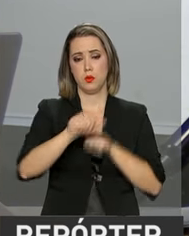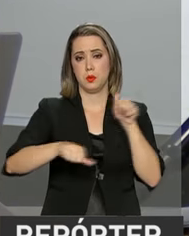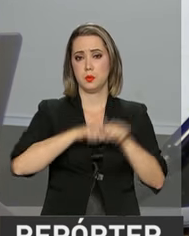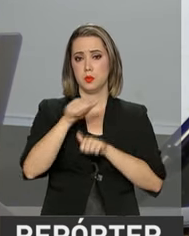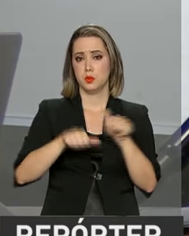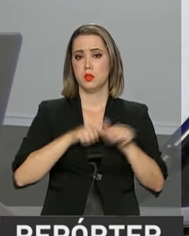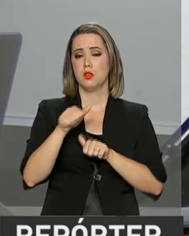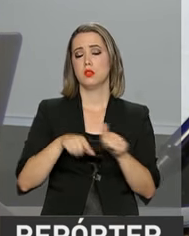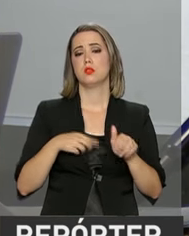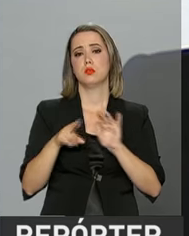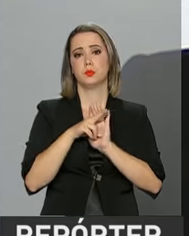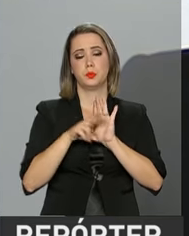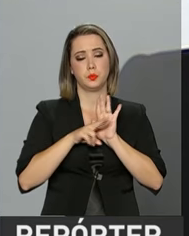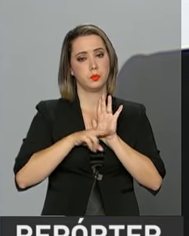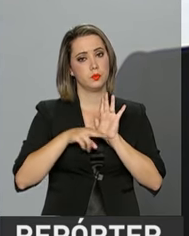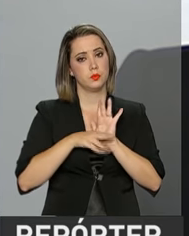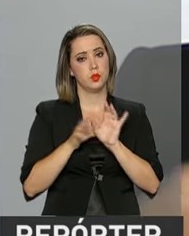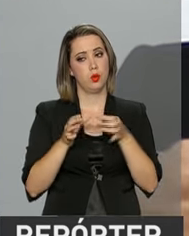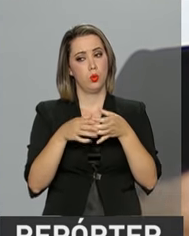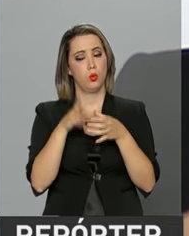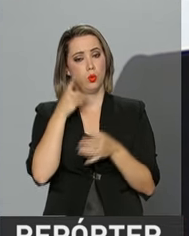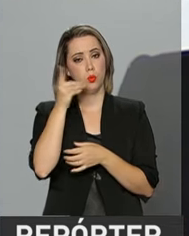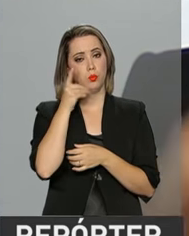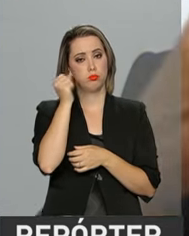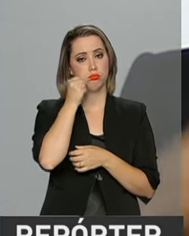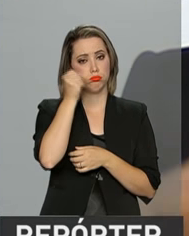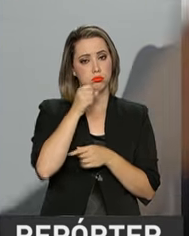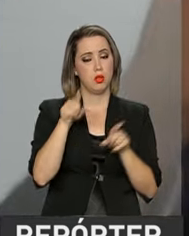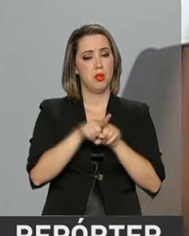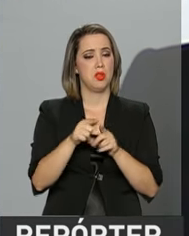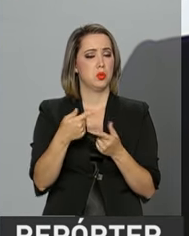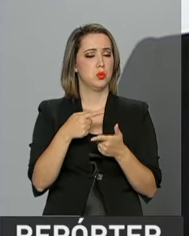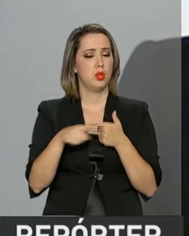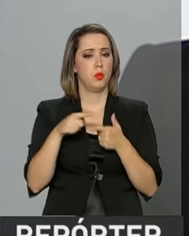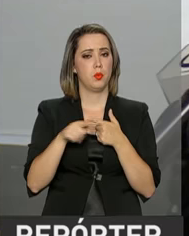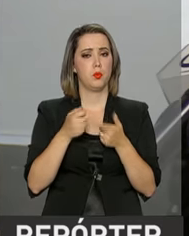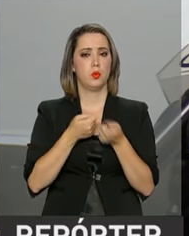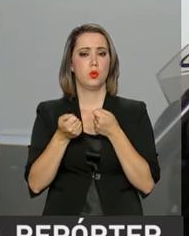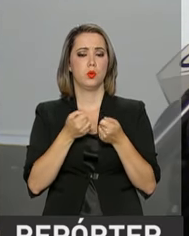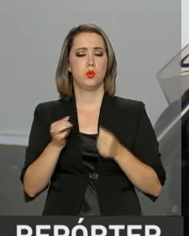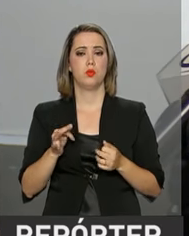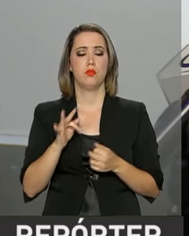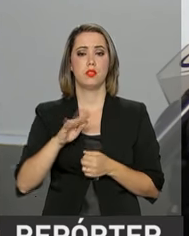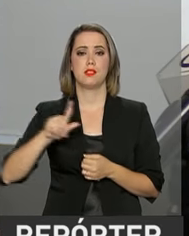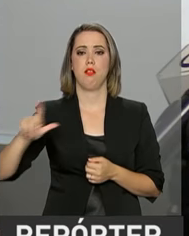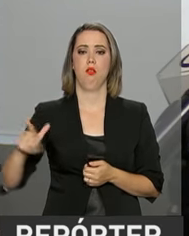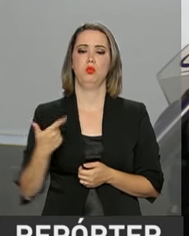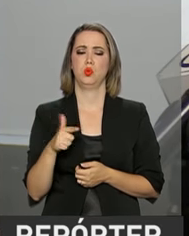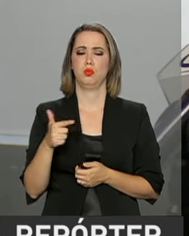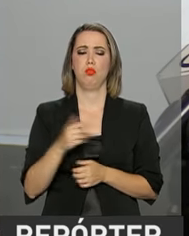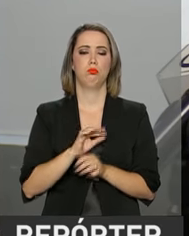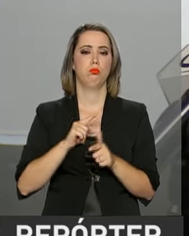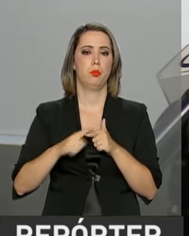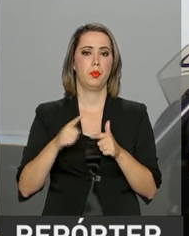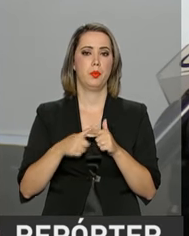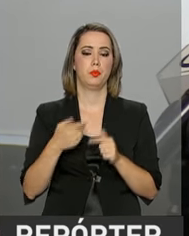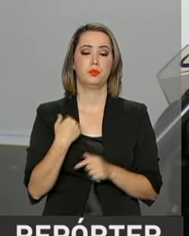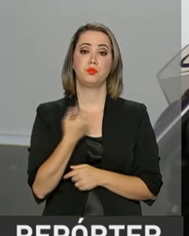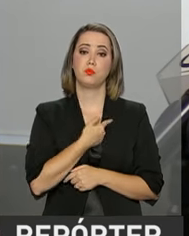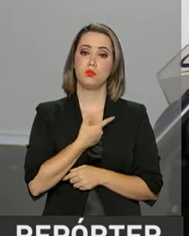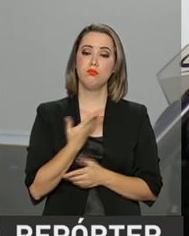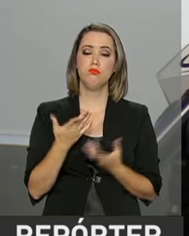reforma da previdência aceitas pelos parlamentares não comprometem o ajuste fiscal e só deu daquilo que planejamos